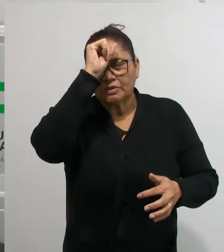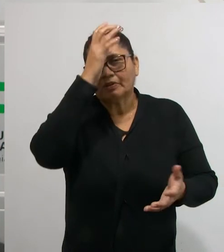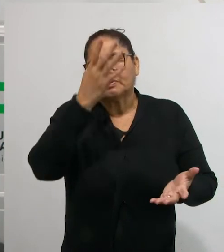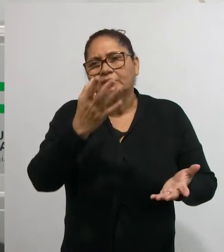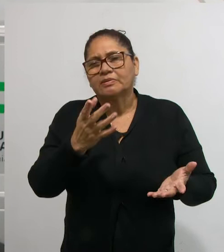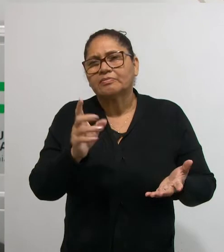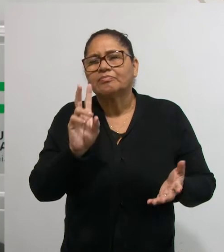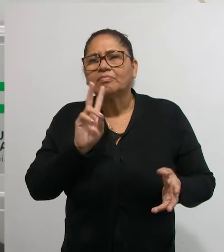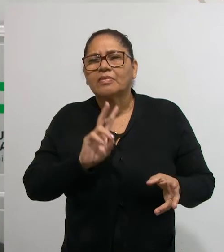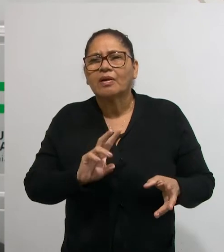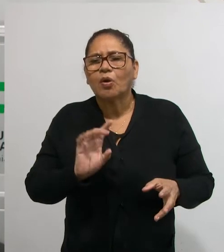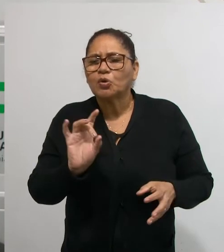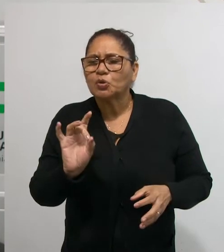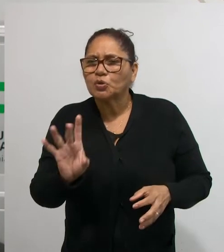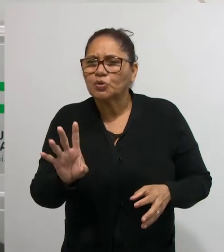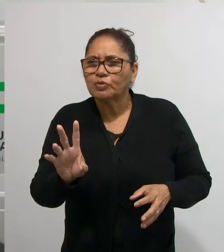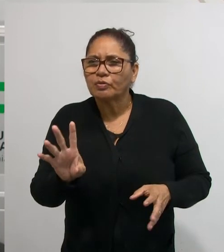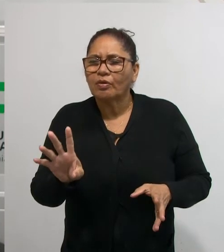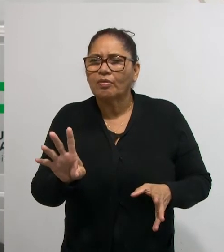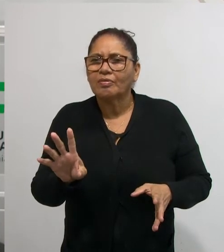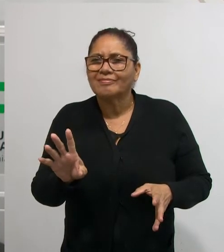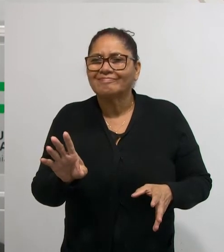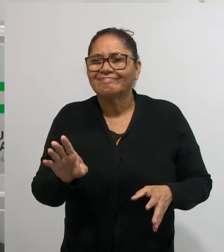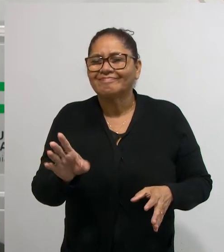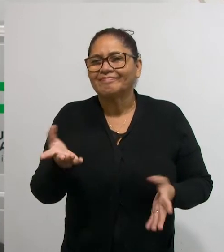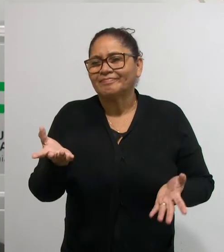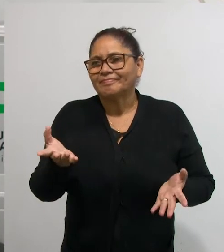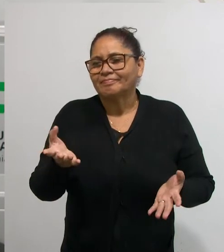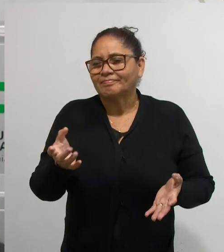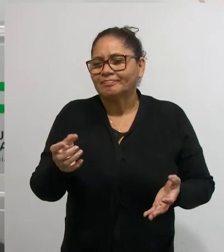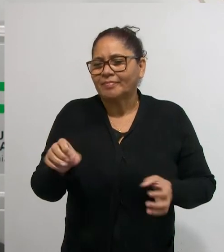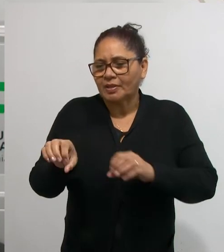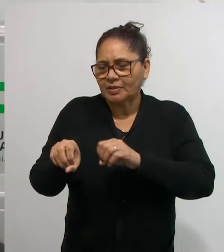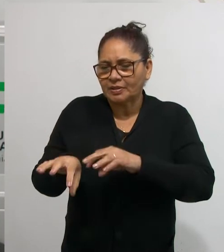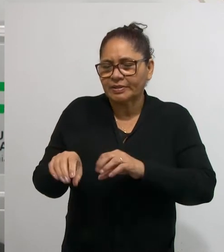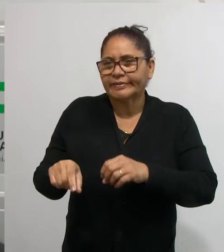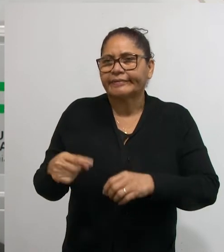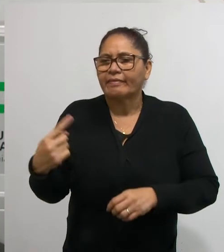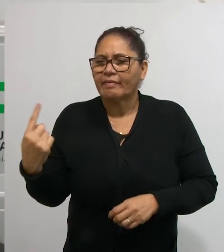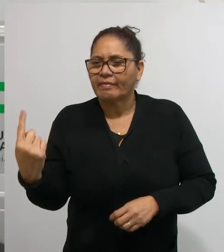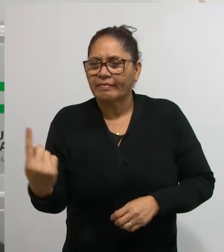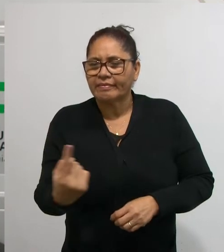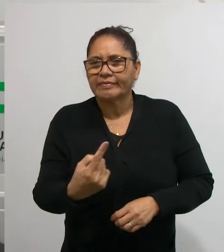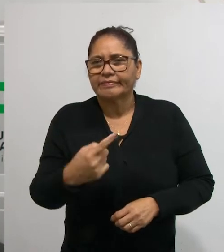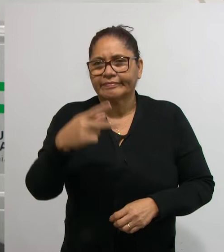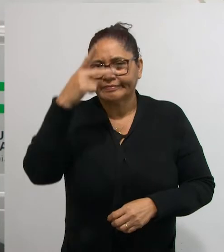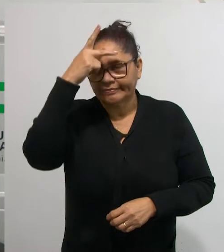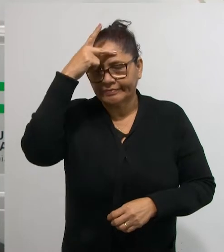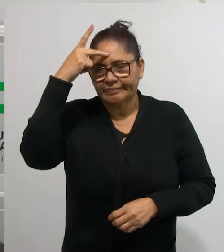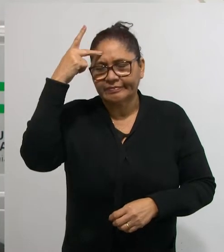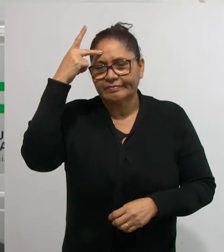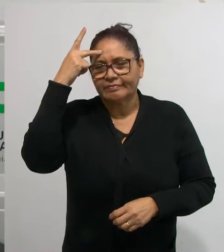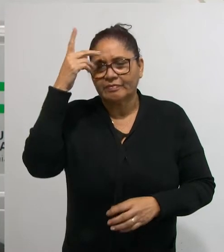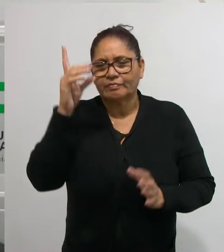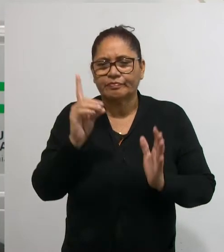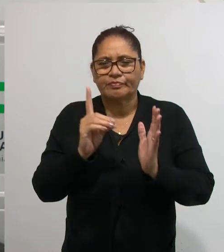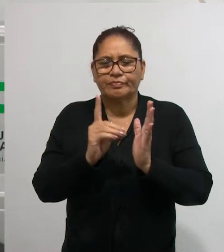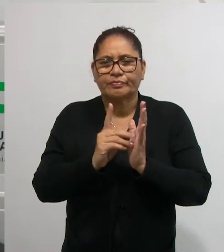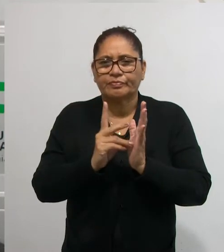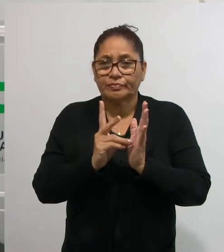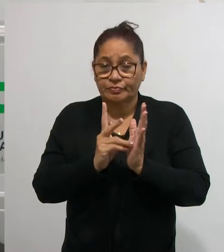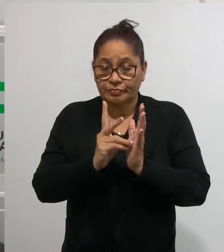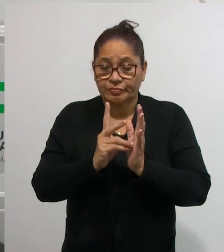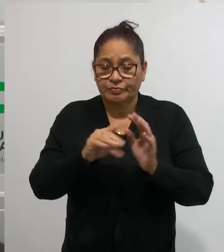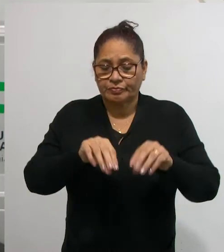né, era somente para dominar e domesticar os nossos ancestrais indígenas, né, os donos realmente da terra.